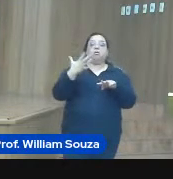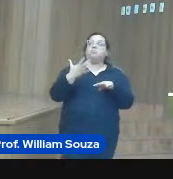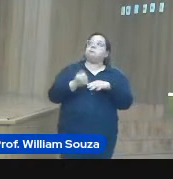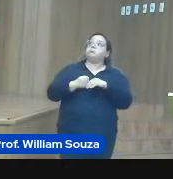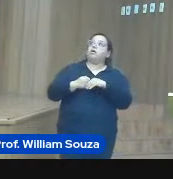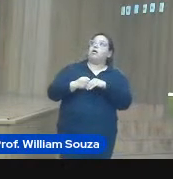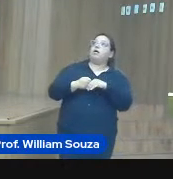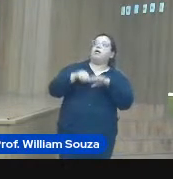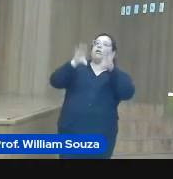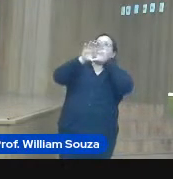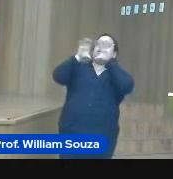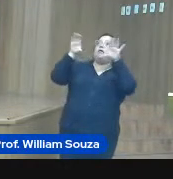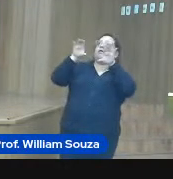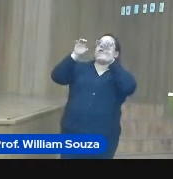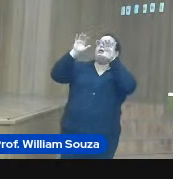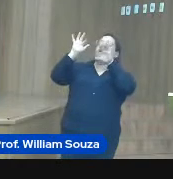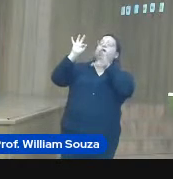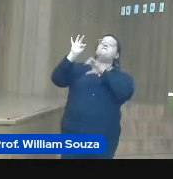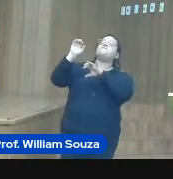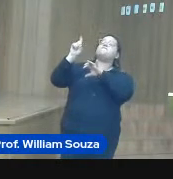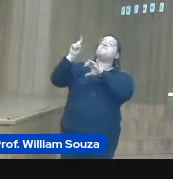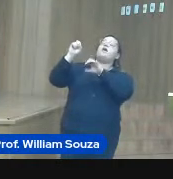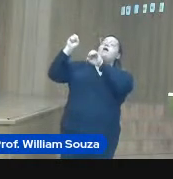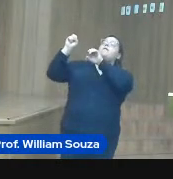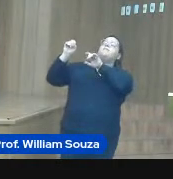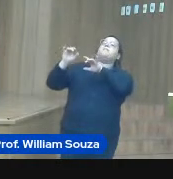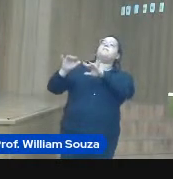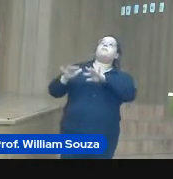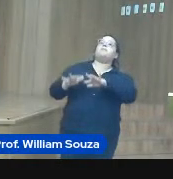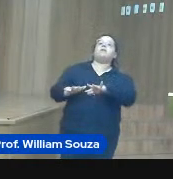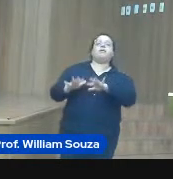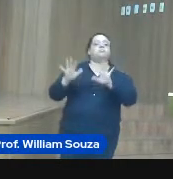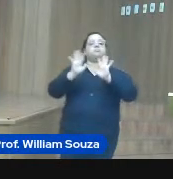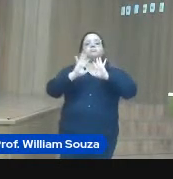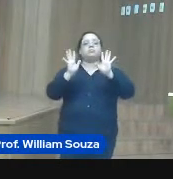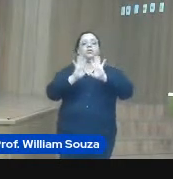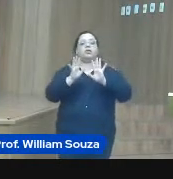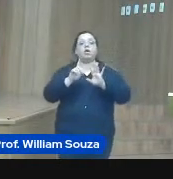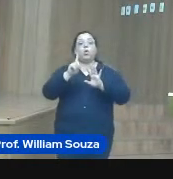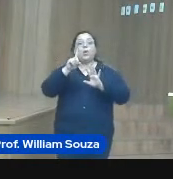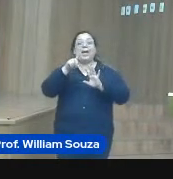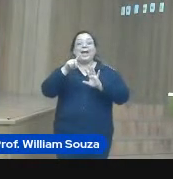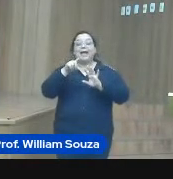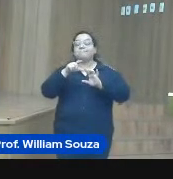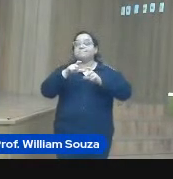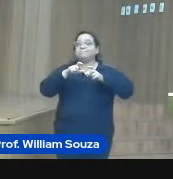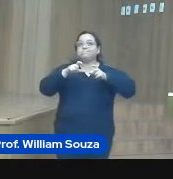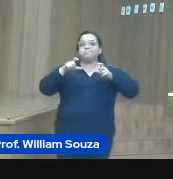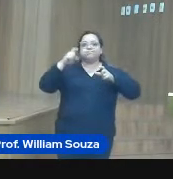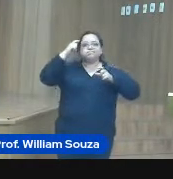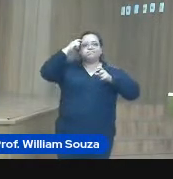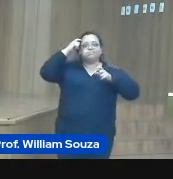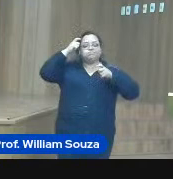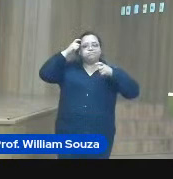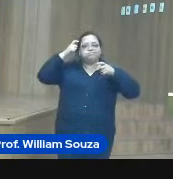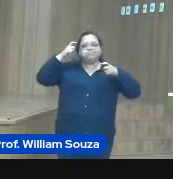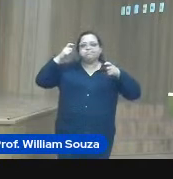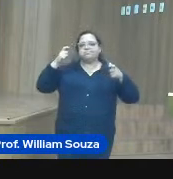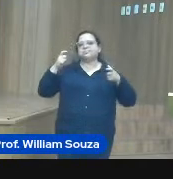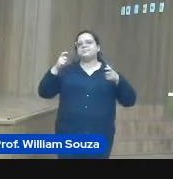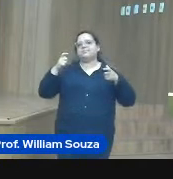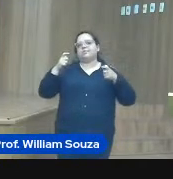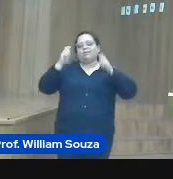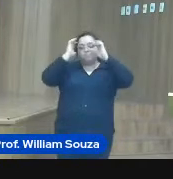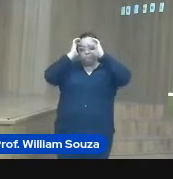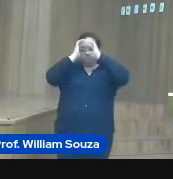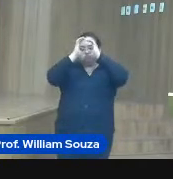É um ato de fé. São construções complexas, assim. E a gente não pode entender